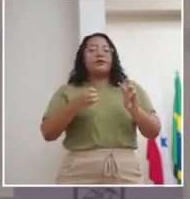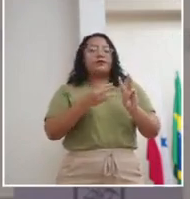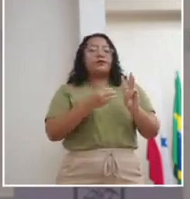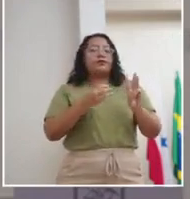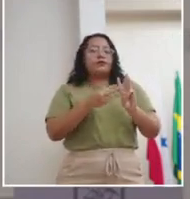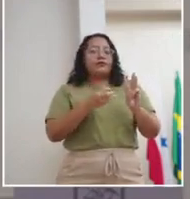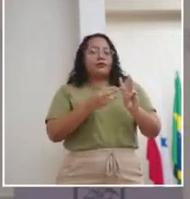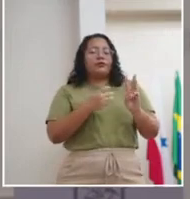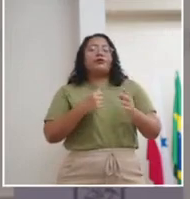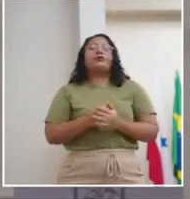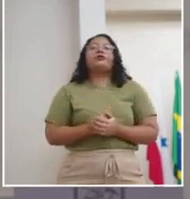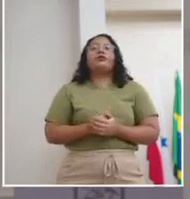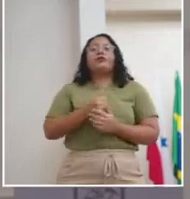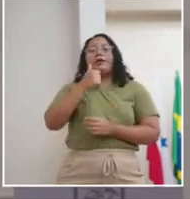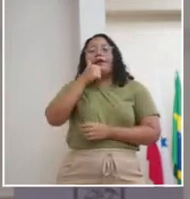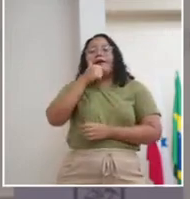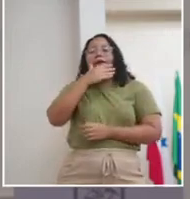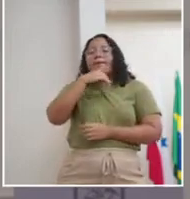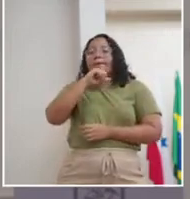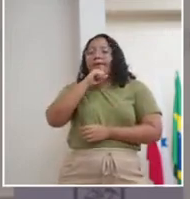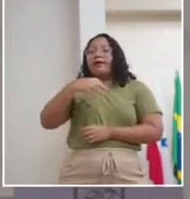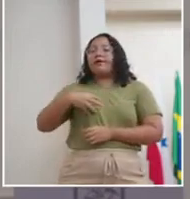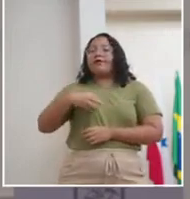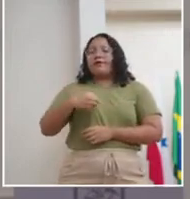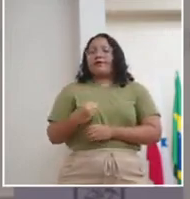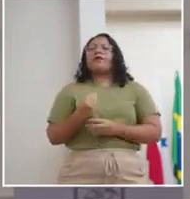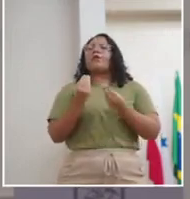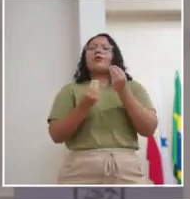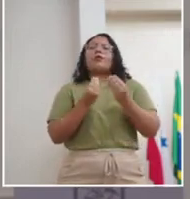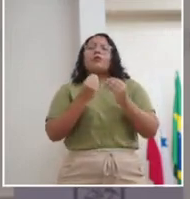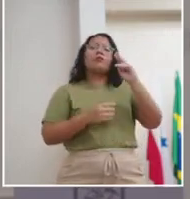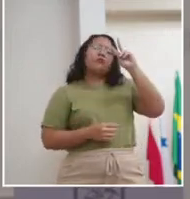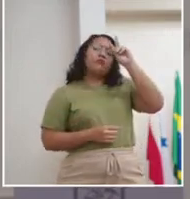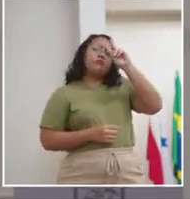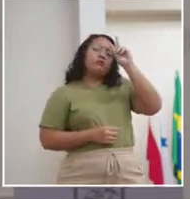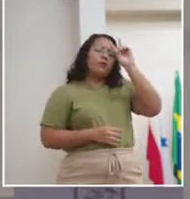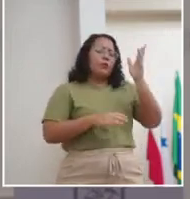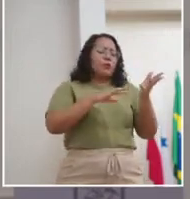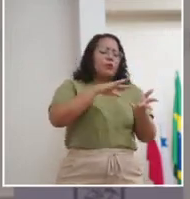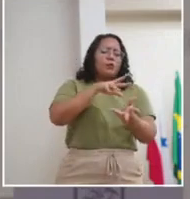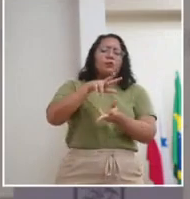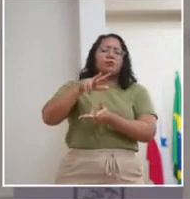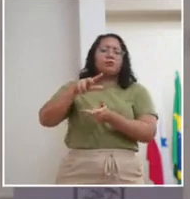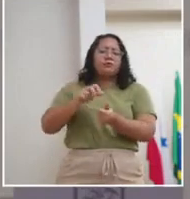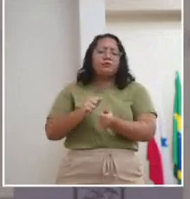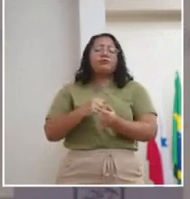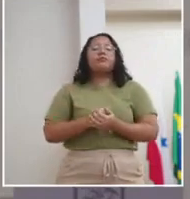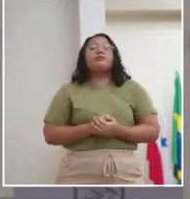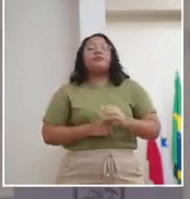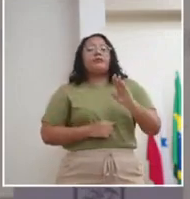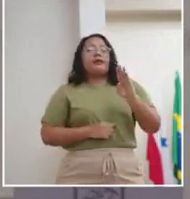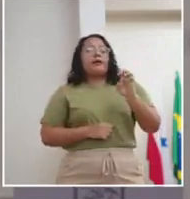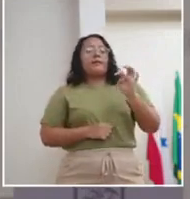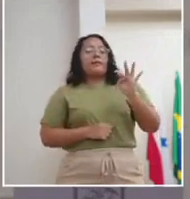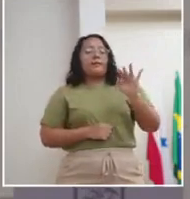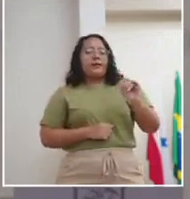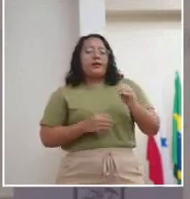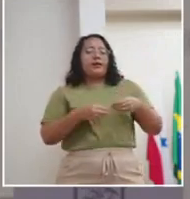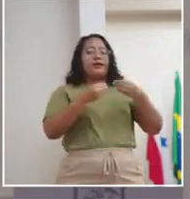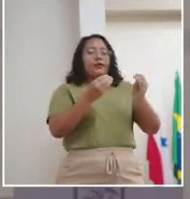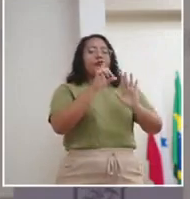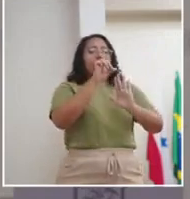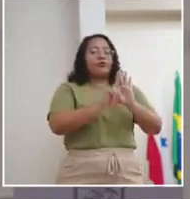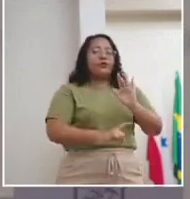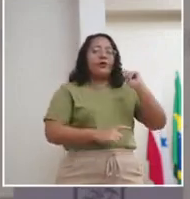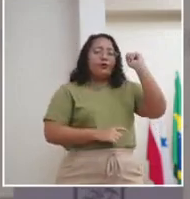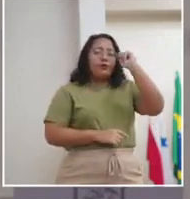Firmiano Lana, pai e filho, sobre sua cosmologia. Berta concedeu os direitos autorais da publicação aos indígenas